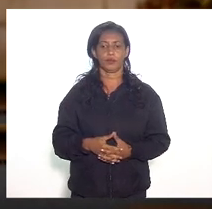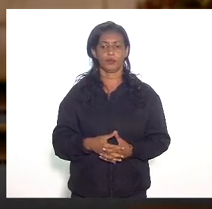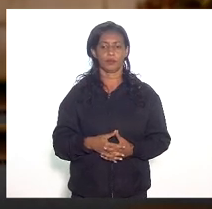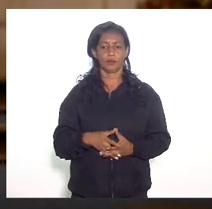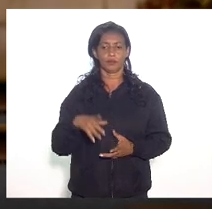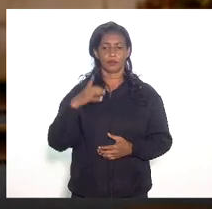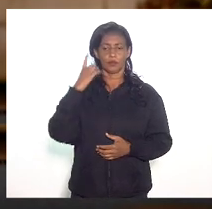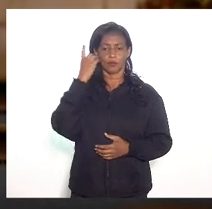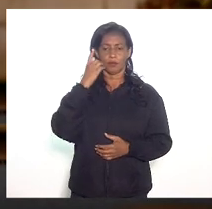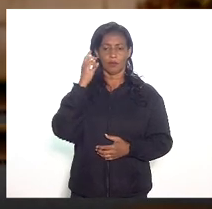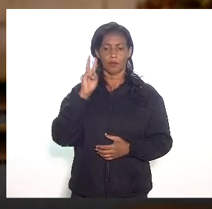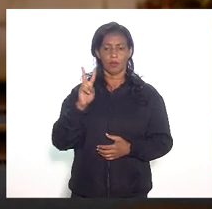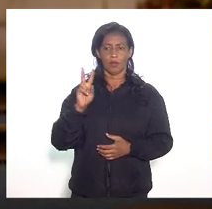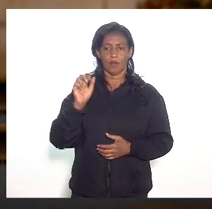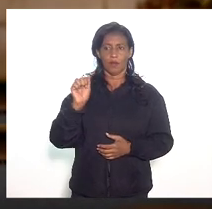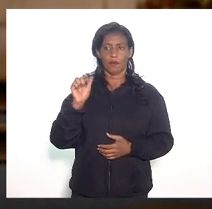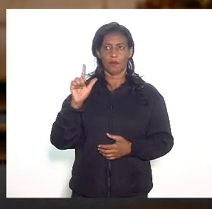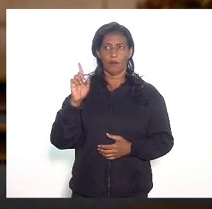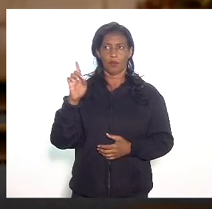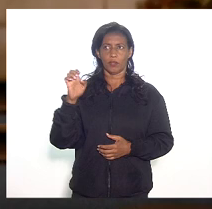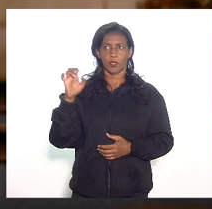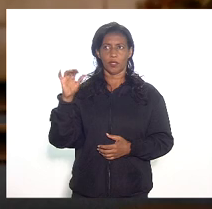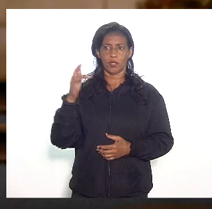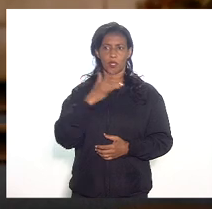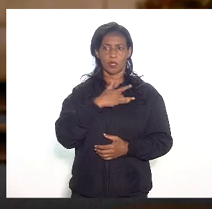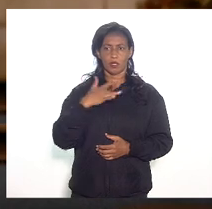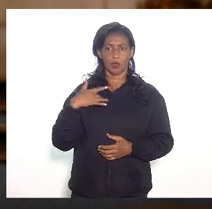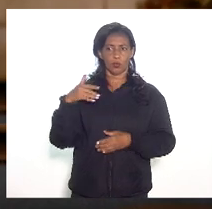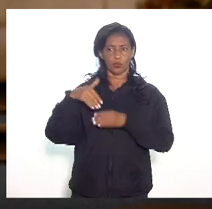deputado deputado Valdeci da Saúde votou no grupo sim